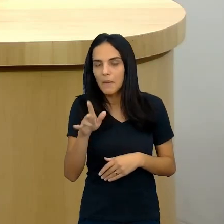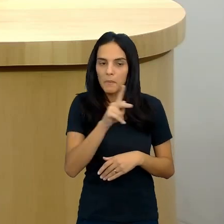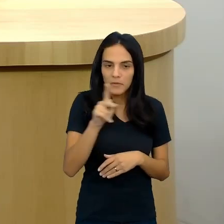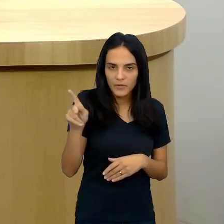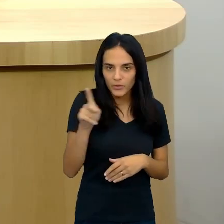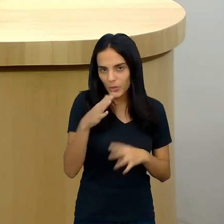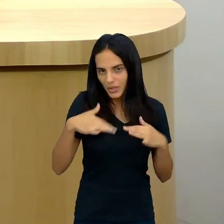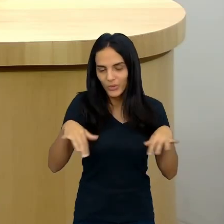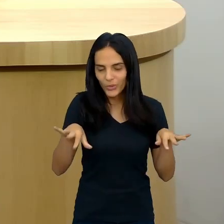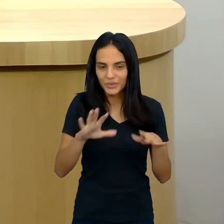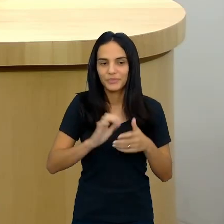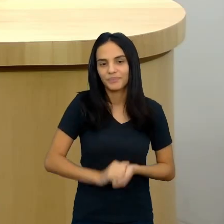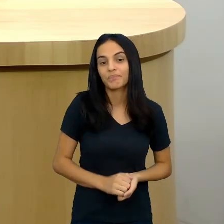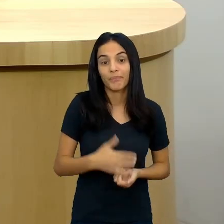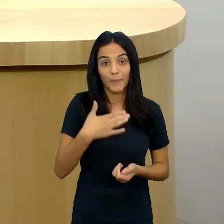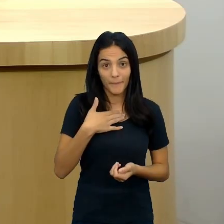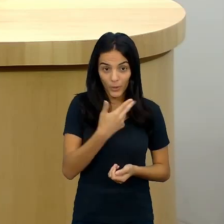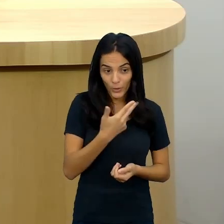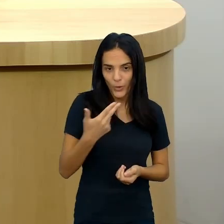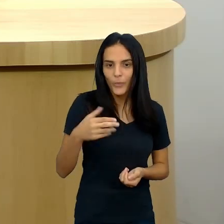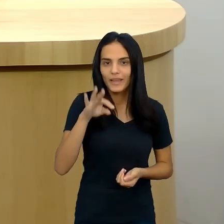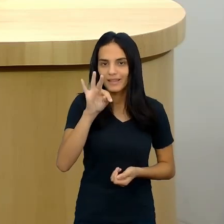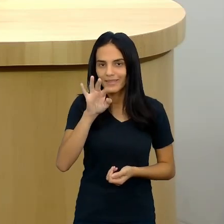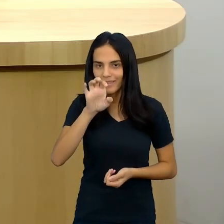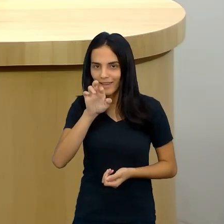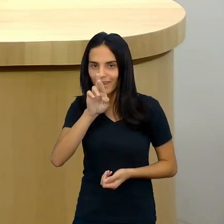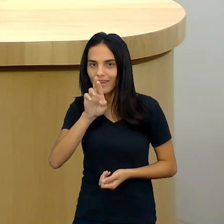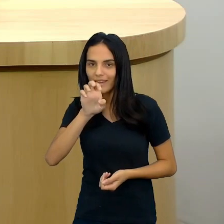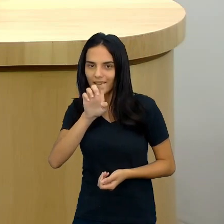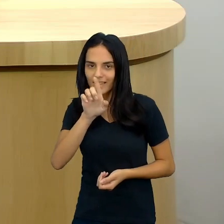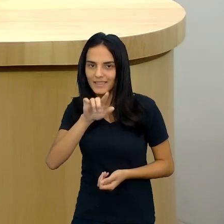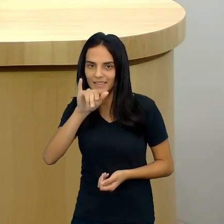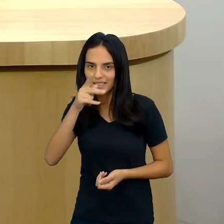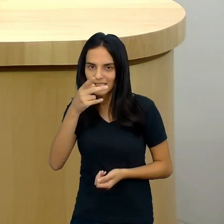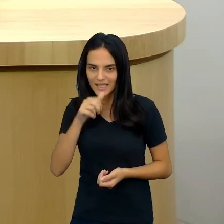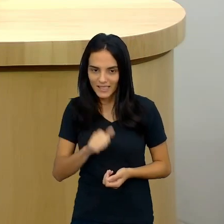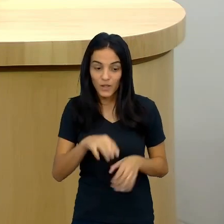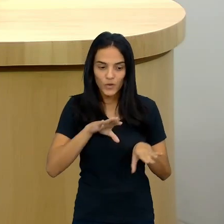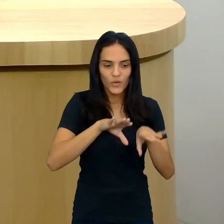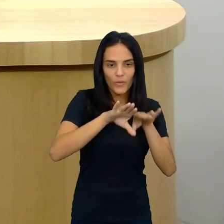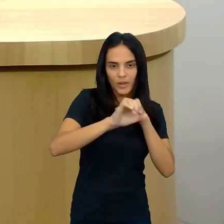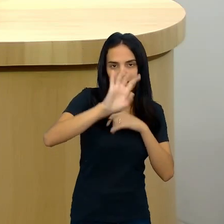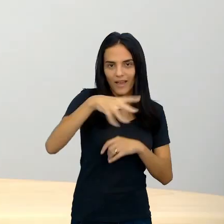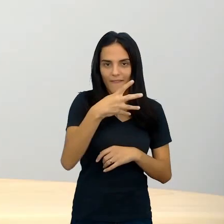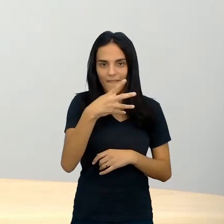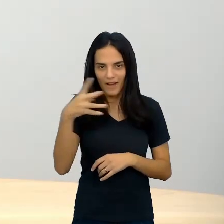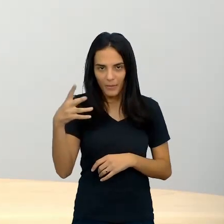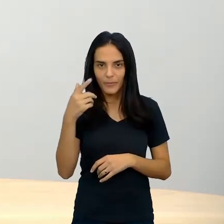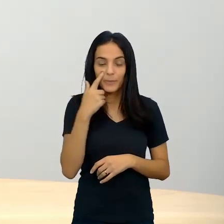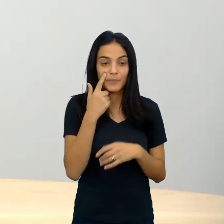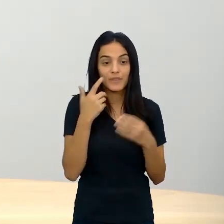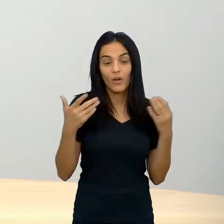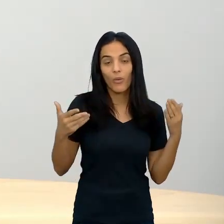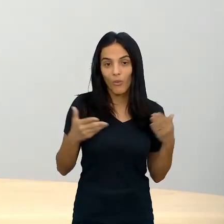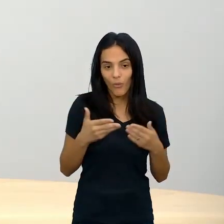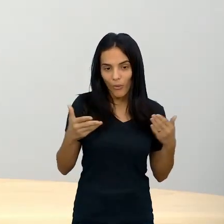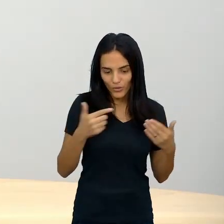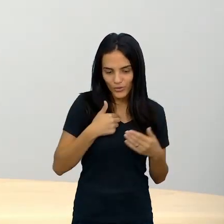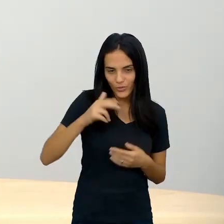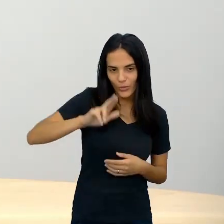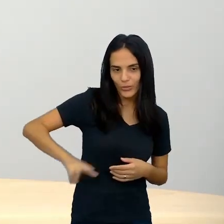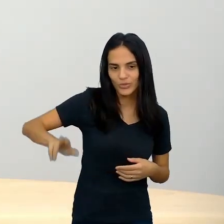professoras. Eu me chamo Terezinha Marisa Ribeiro de Oliveira, sou formadora EFAP. Hoje estou